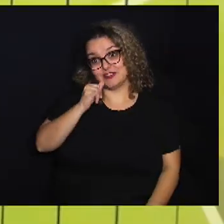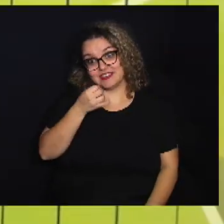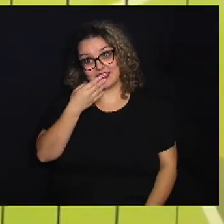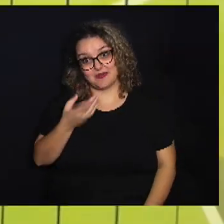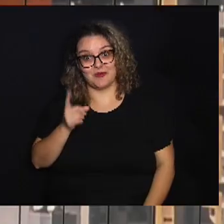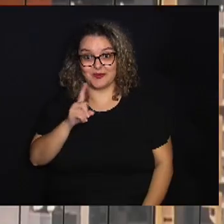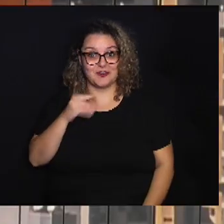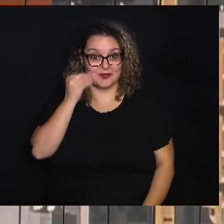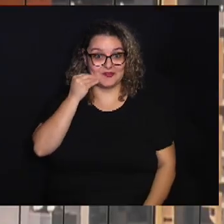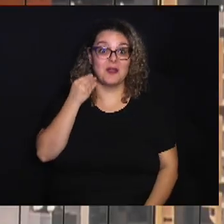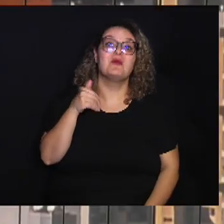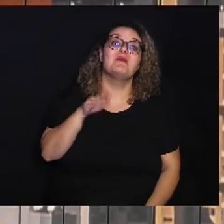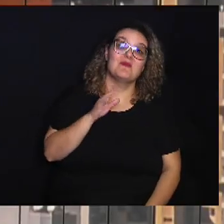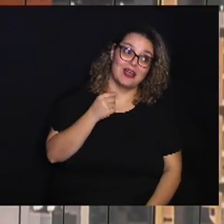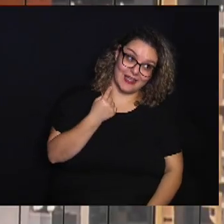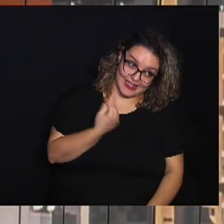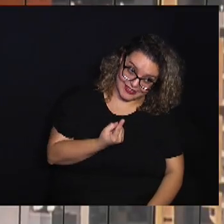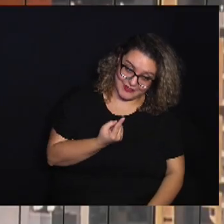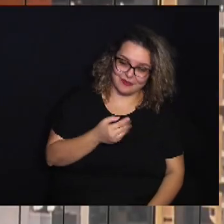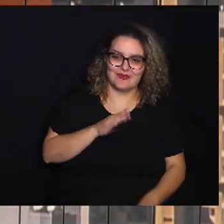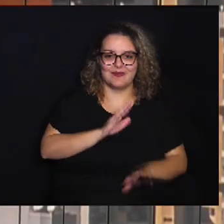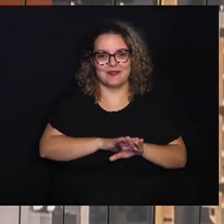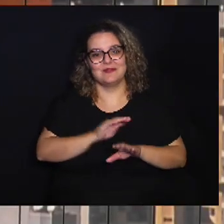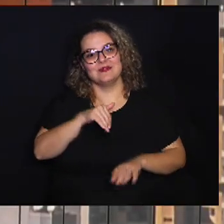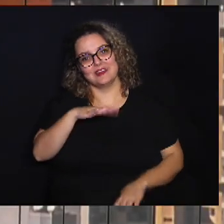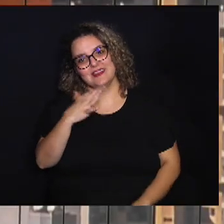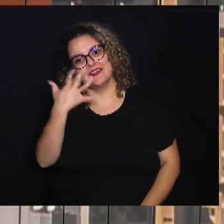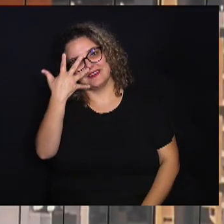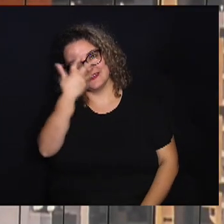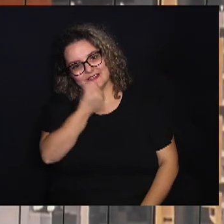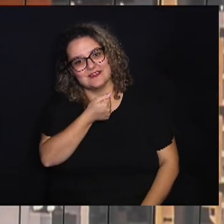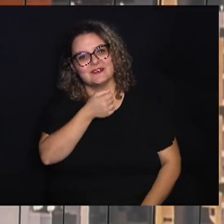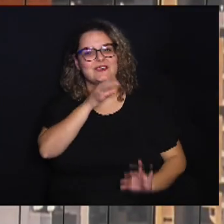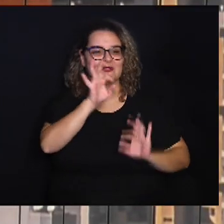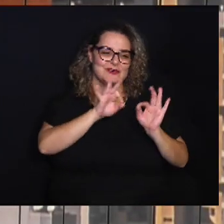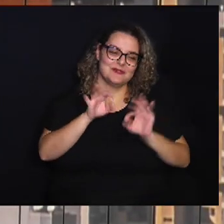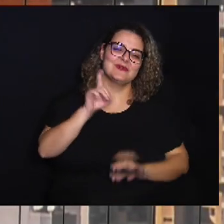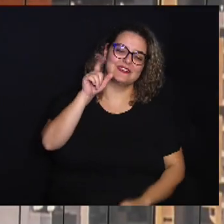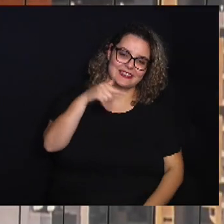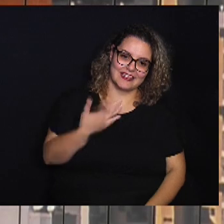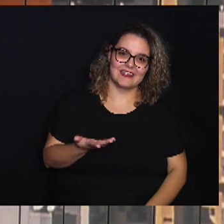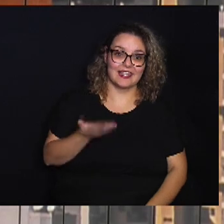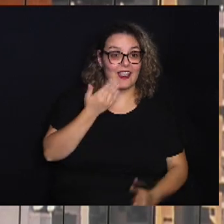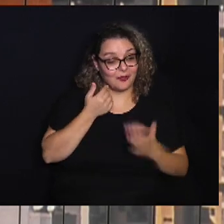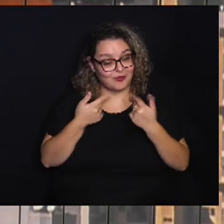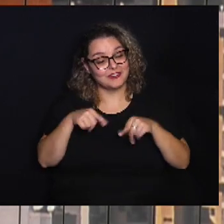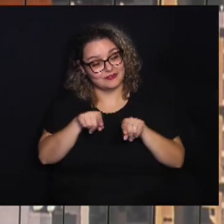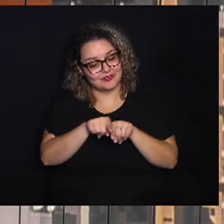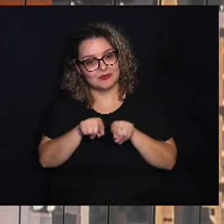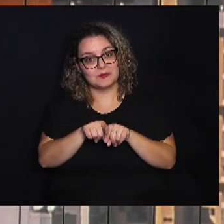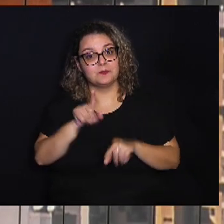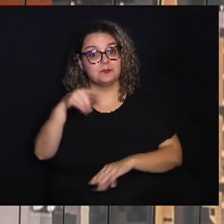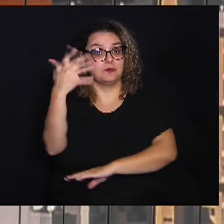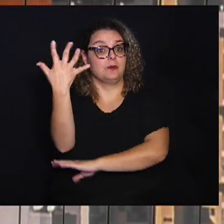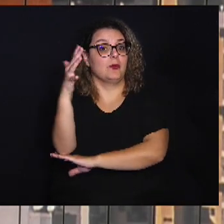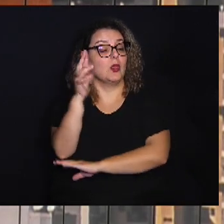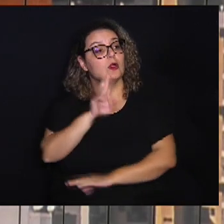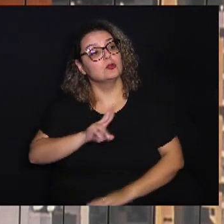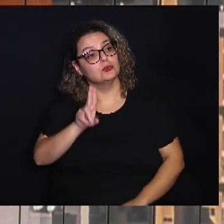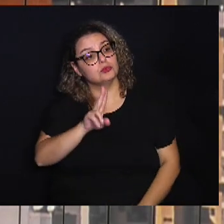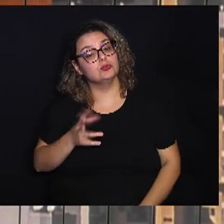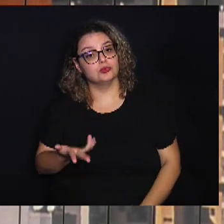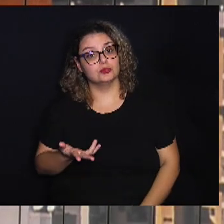uma função aí, além da beleza, né, do ornamento que é. E essa é uma árvore também muito utilizada